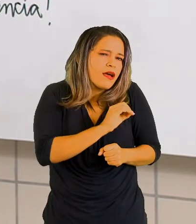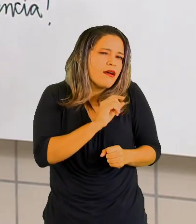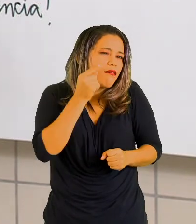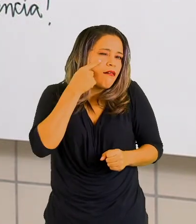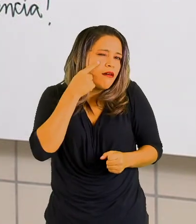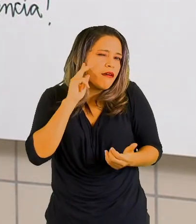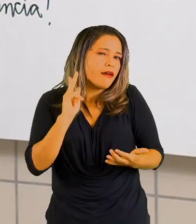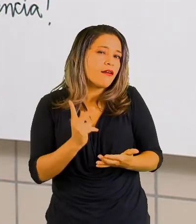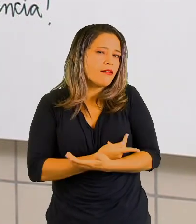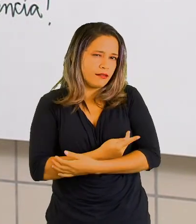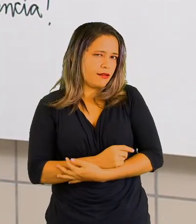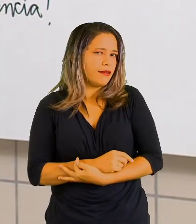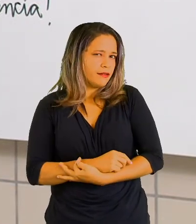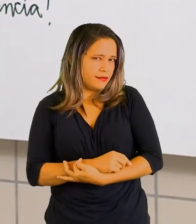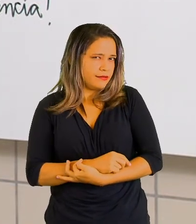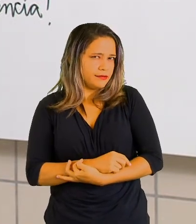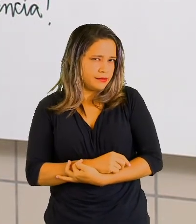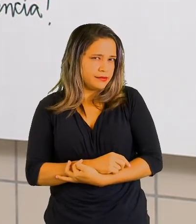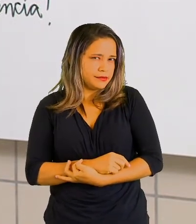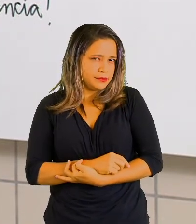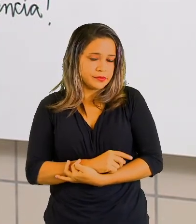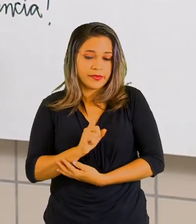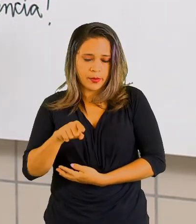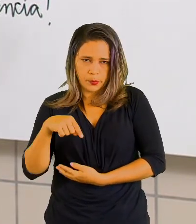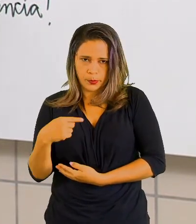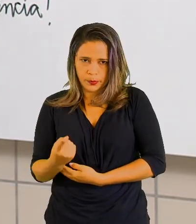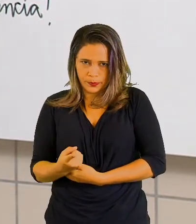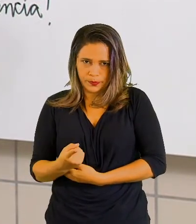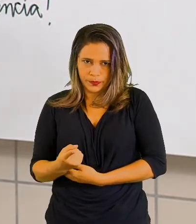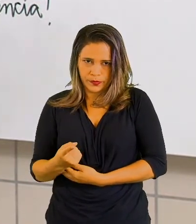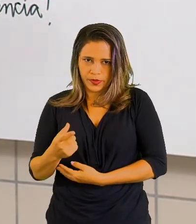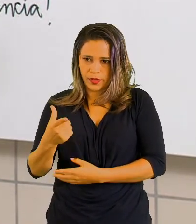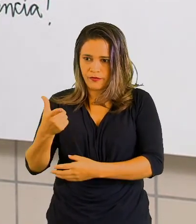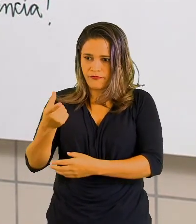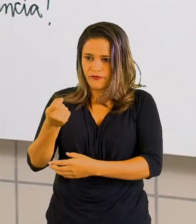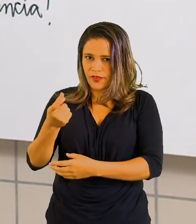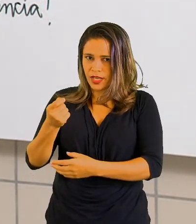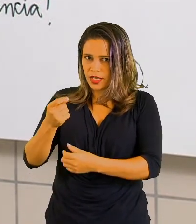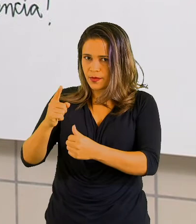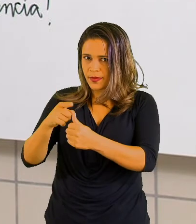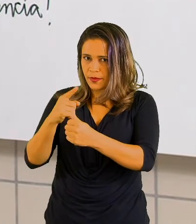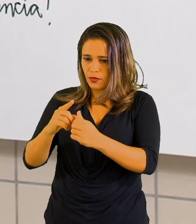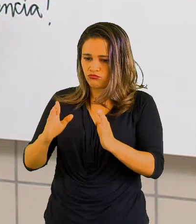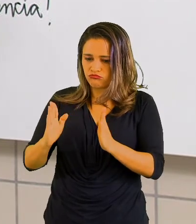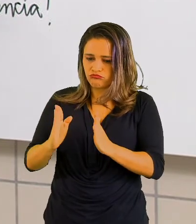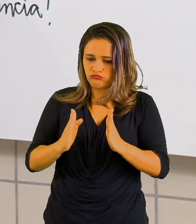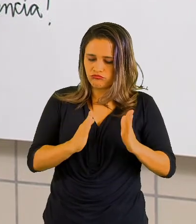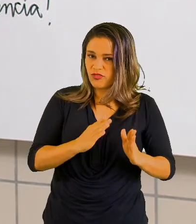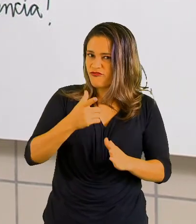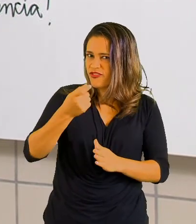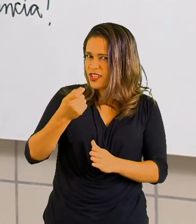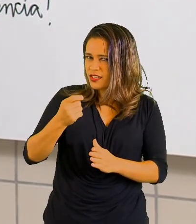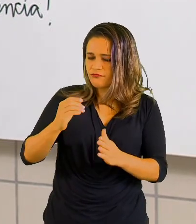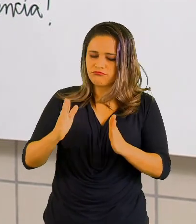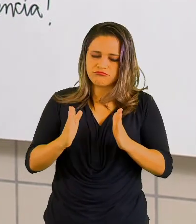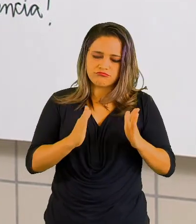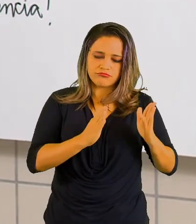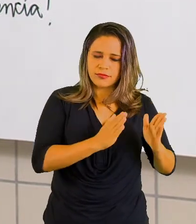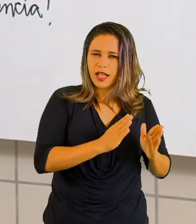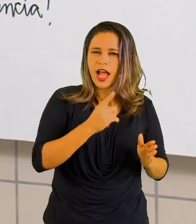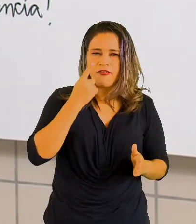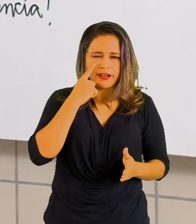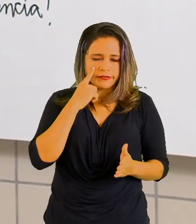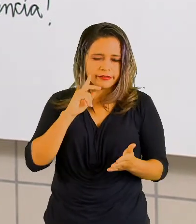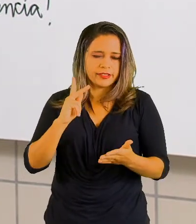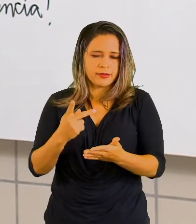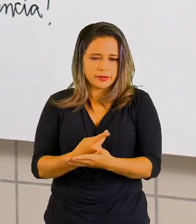primeiros termos. Depois, soma os 20 primeiros termos. E aí você vai ver que acontecem algumas coisas